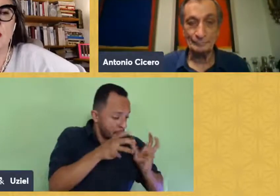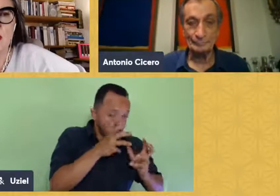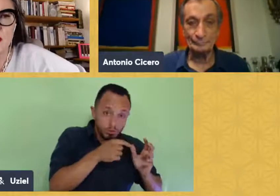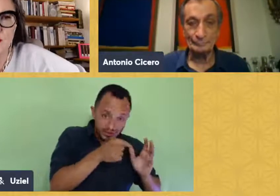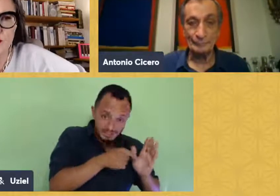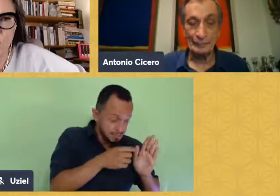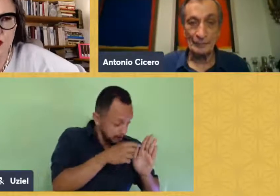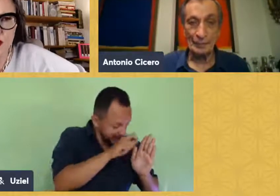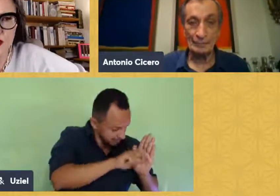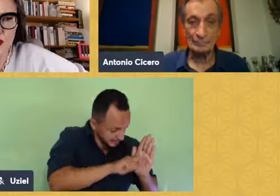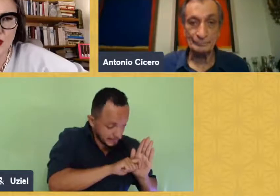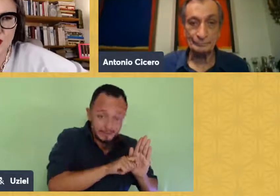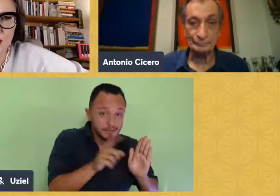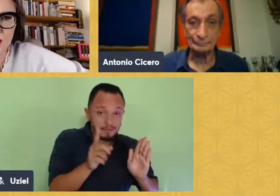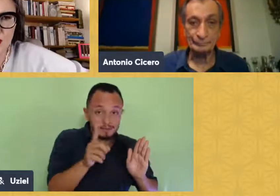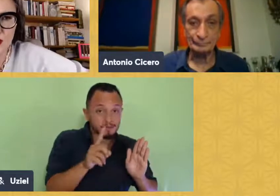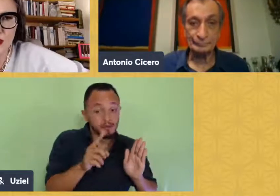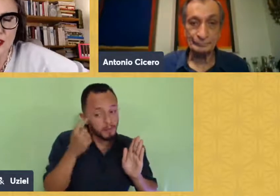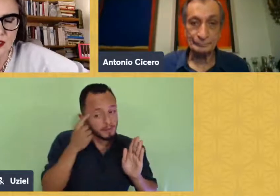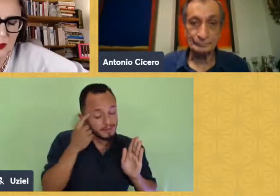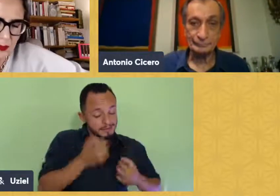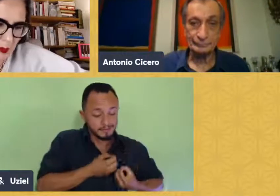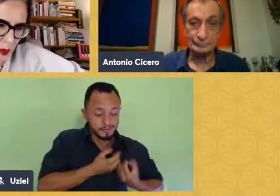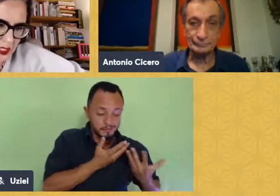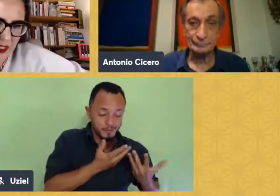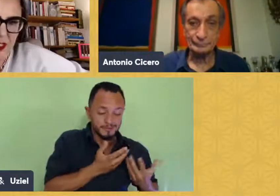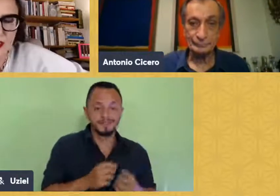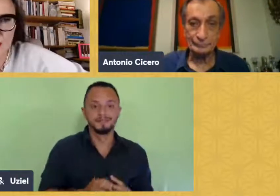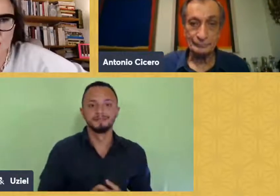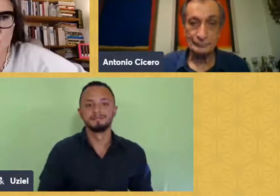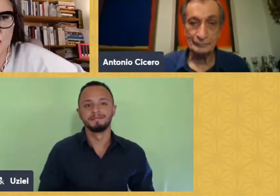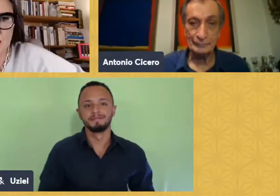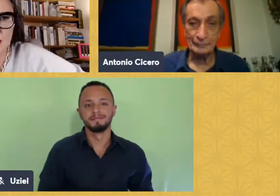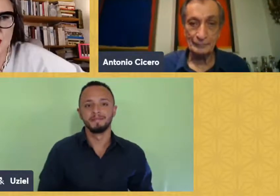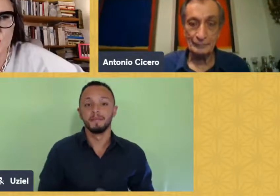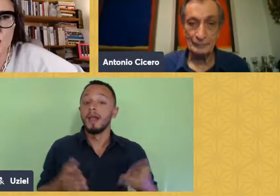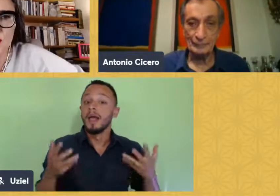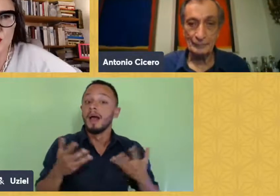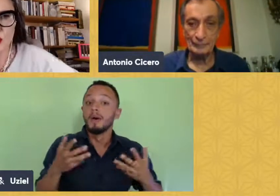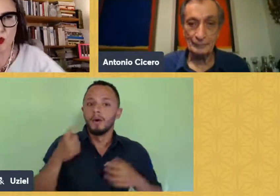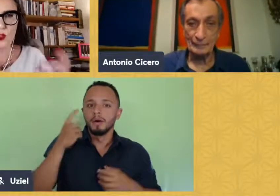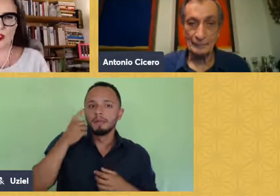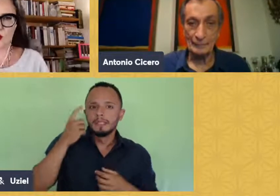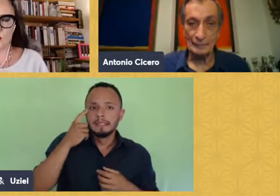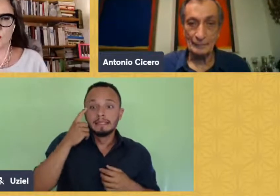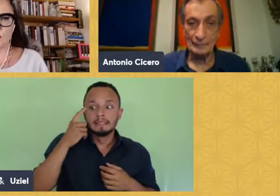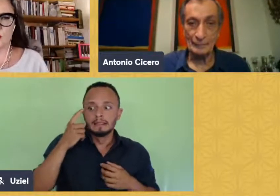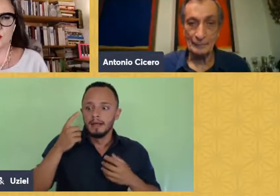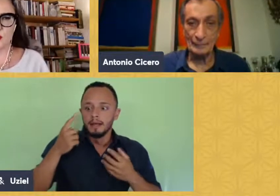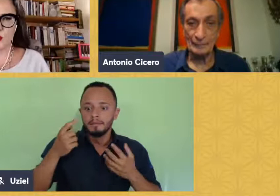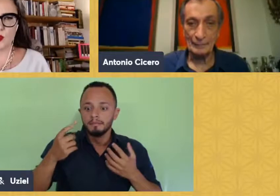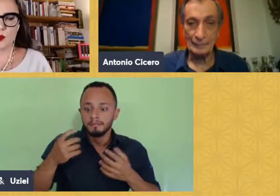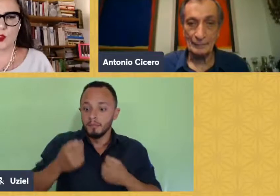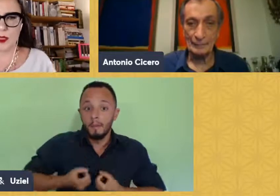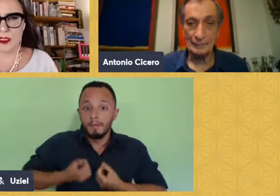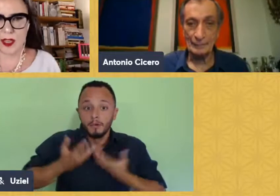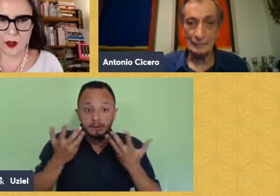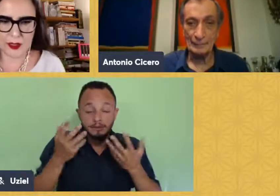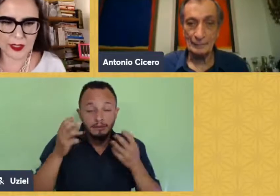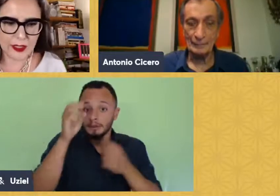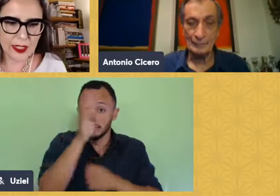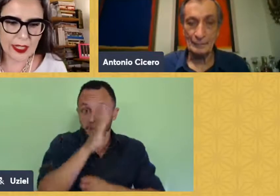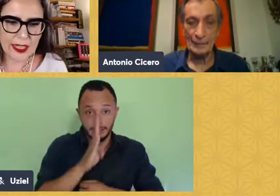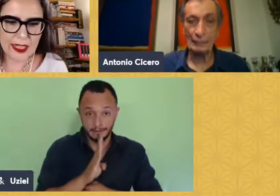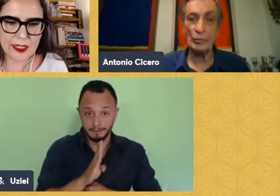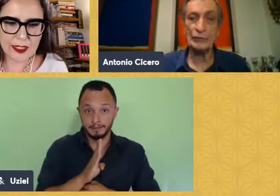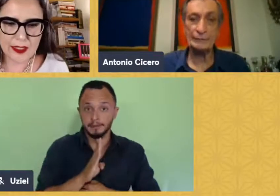gente pensar na força da poesia na canção brasileira, a gente está falando de um contexto muito, muito especial,